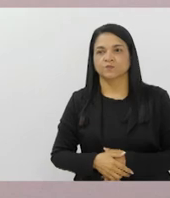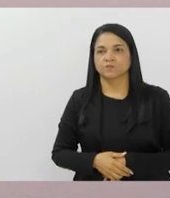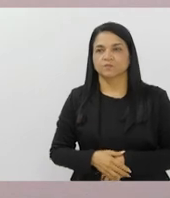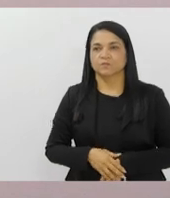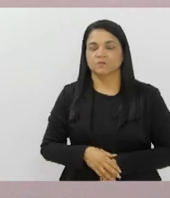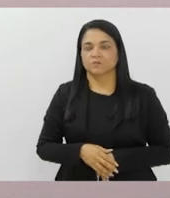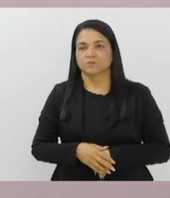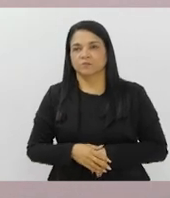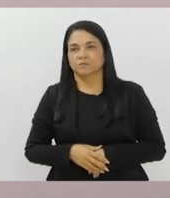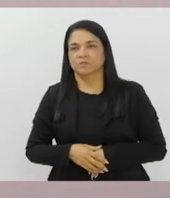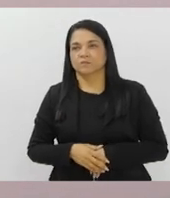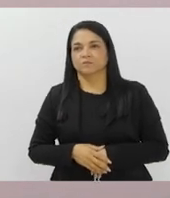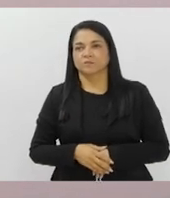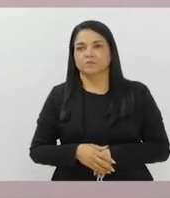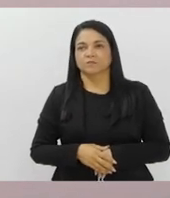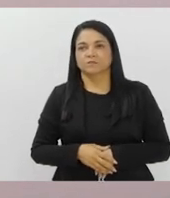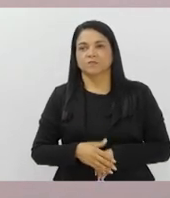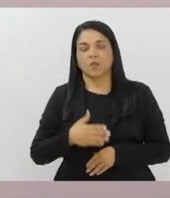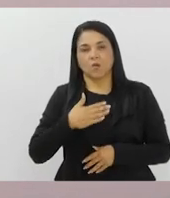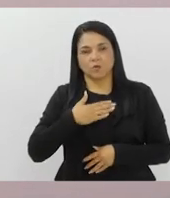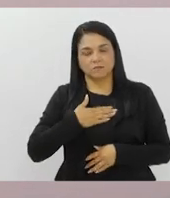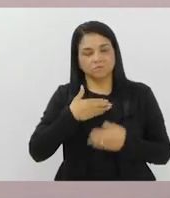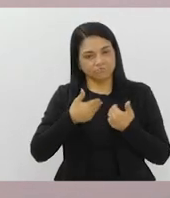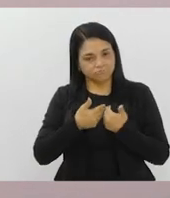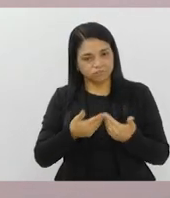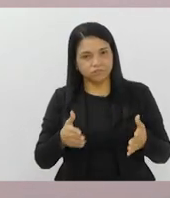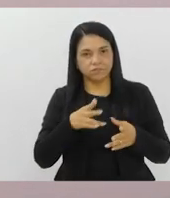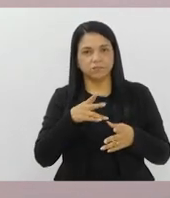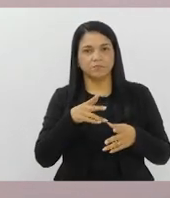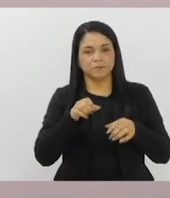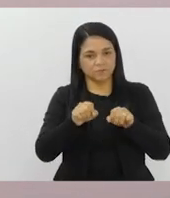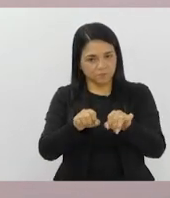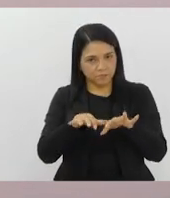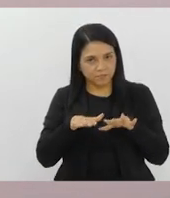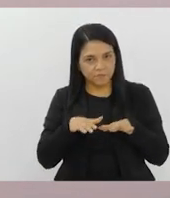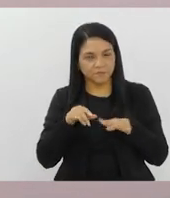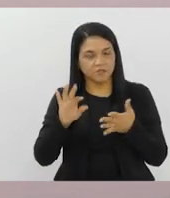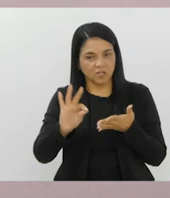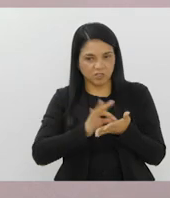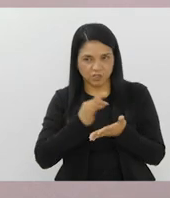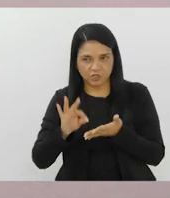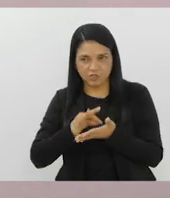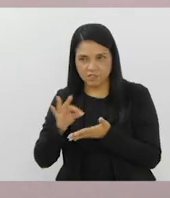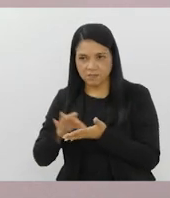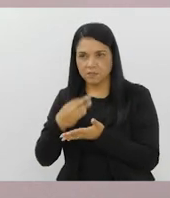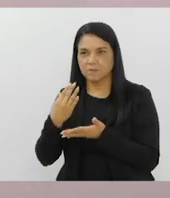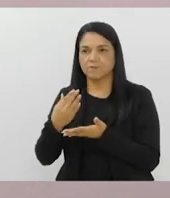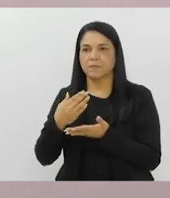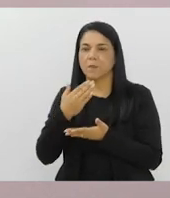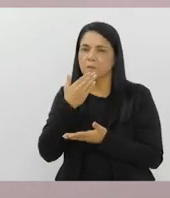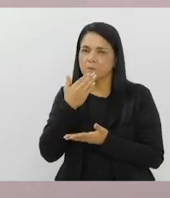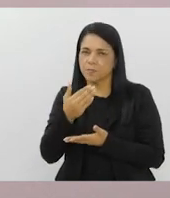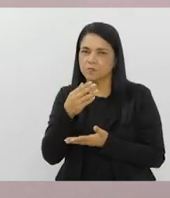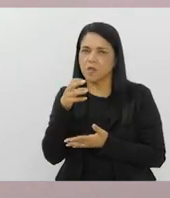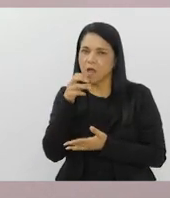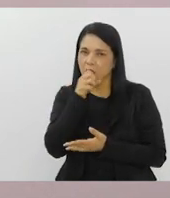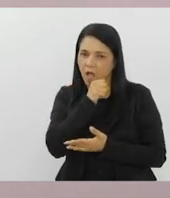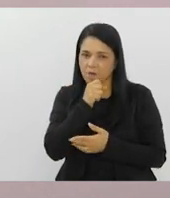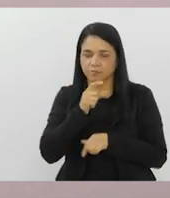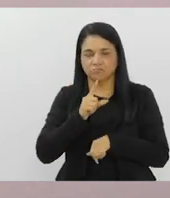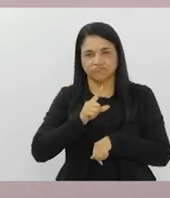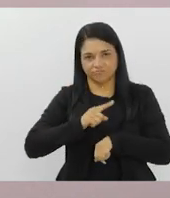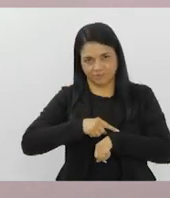E eu gostaria de abrir para o público, e já tem algumas pessoas inscritas, e eu peço só que fique de olho no